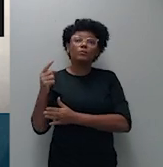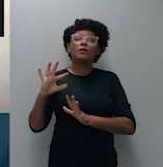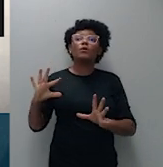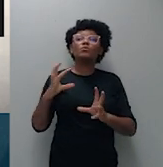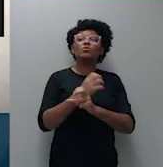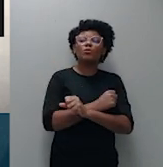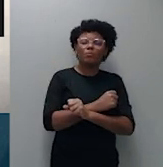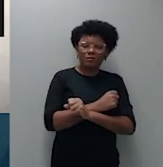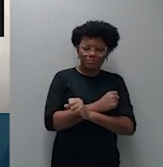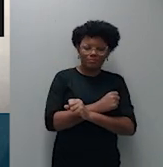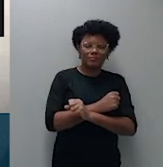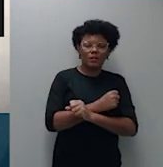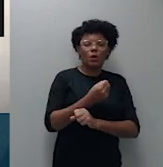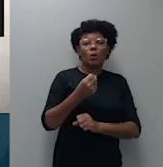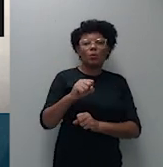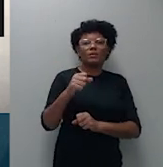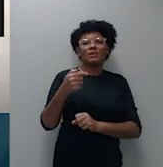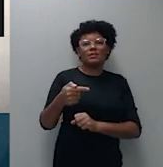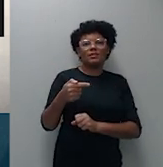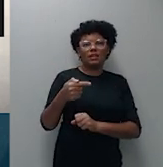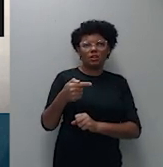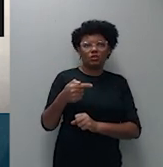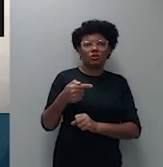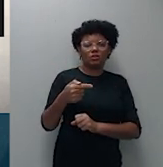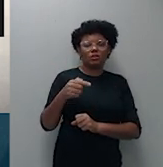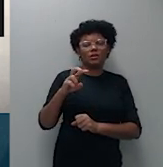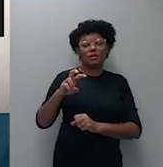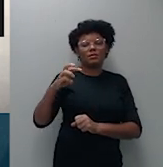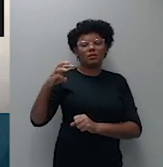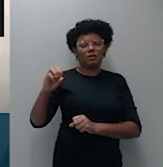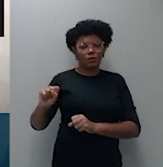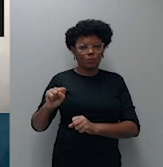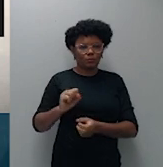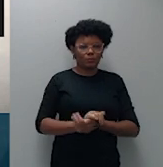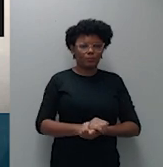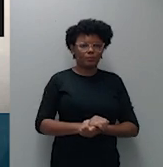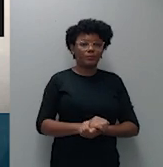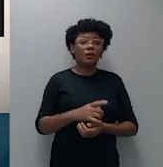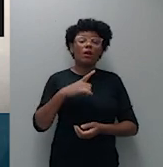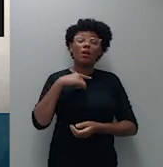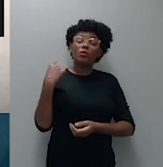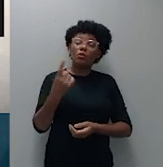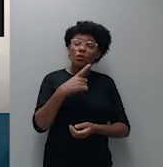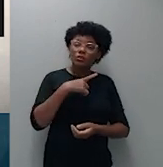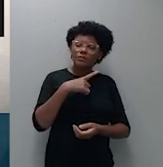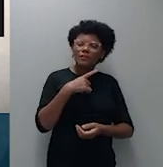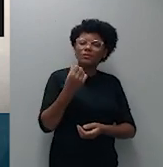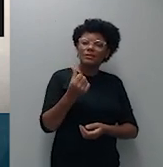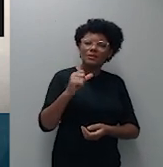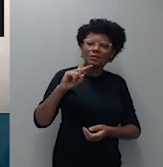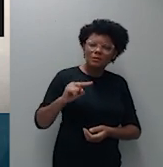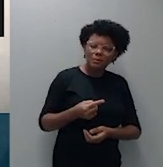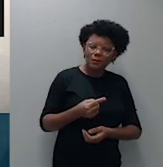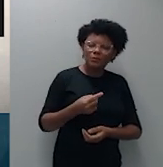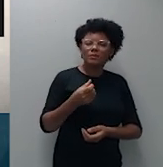e fazendo esse total de 87 38 tivemos